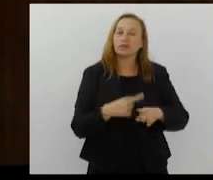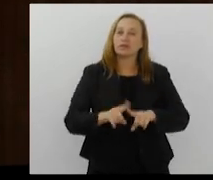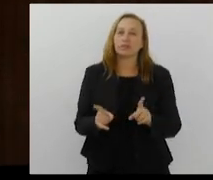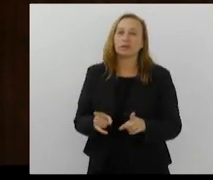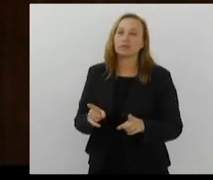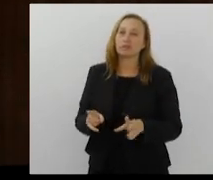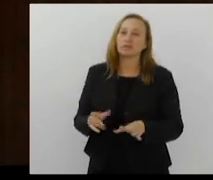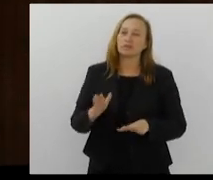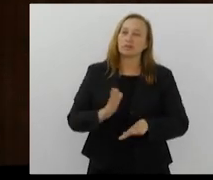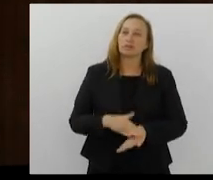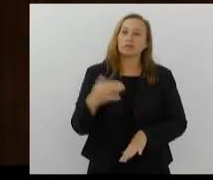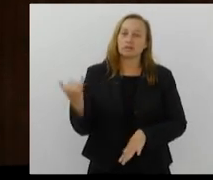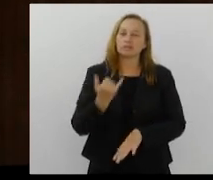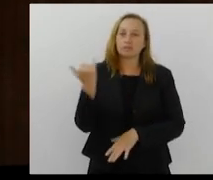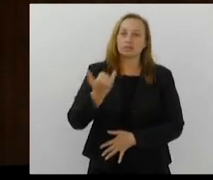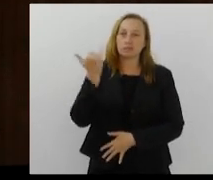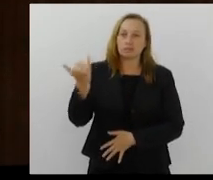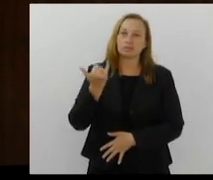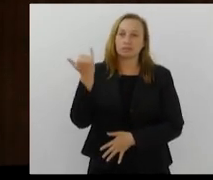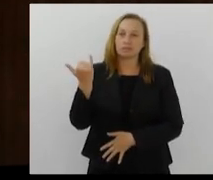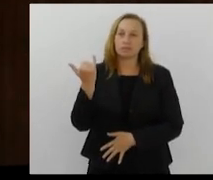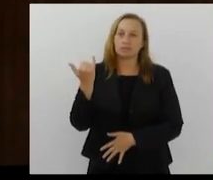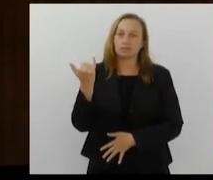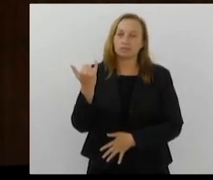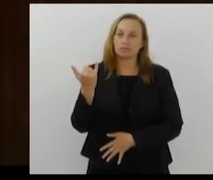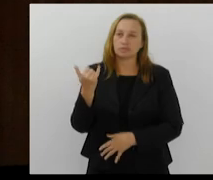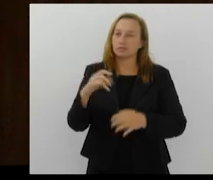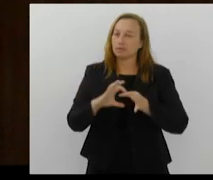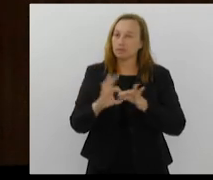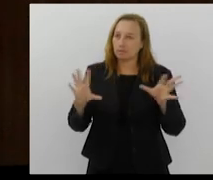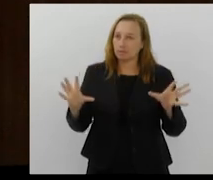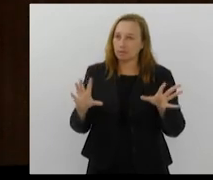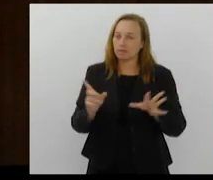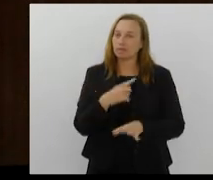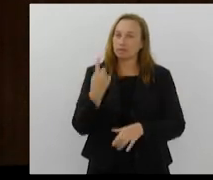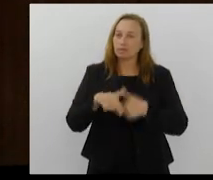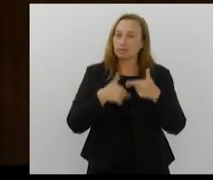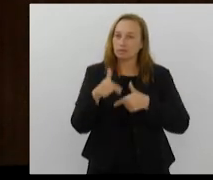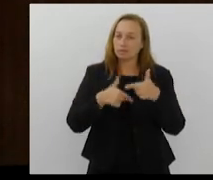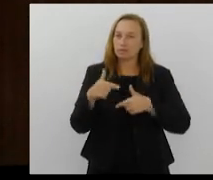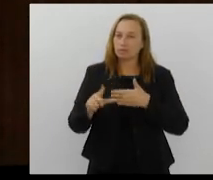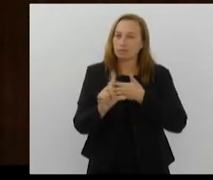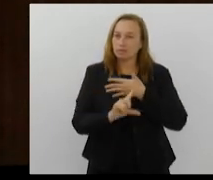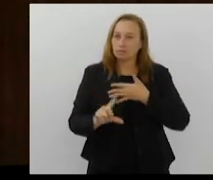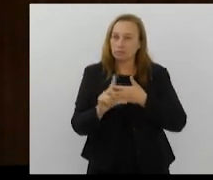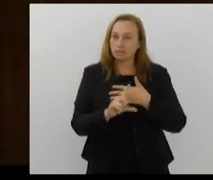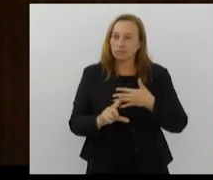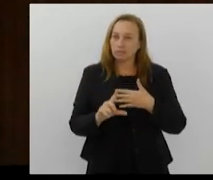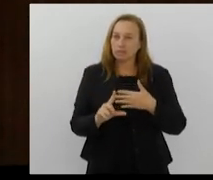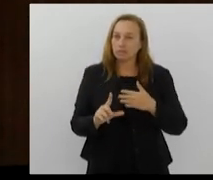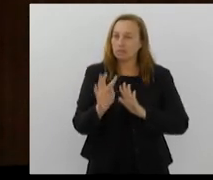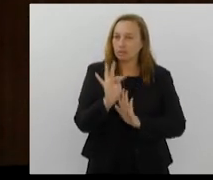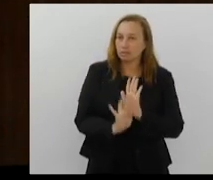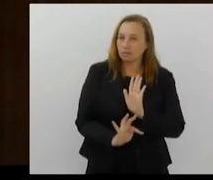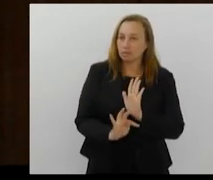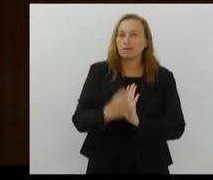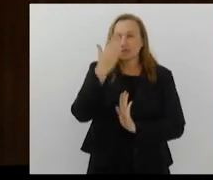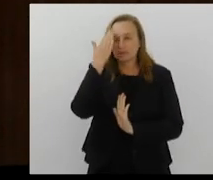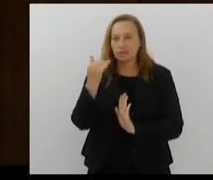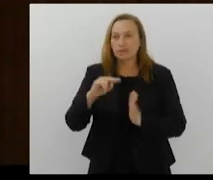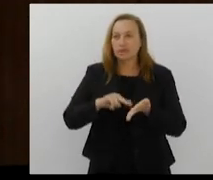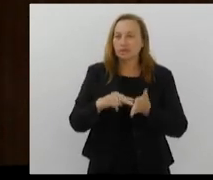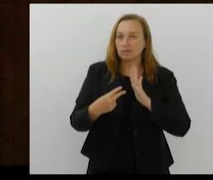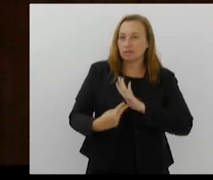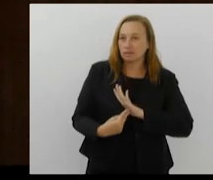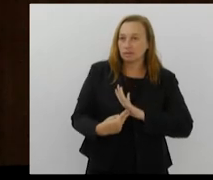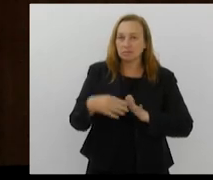uma das mais importantes tradutoras autônomas e independentes. Nós que trabalhamos com a literatura e o texto original sabemos que a tradução